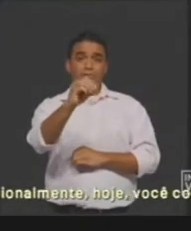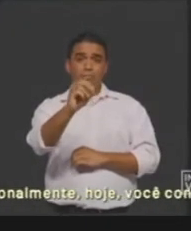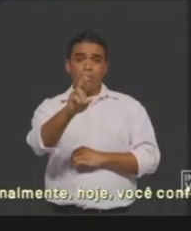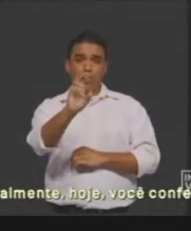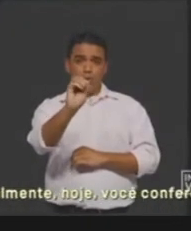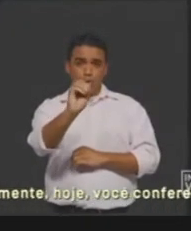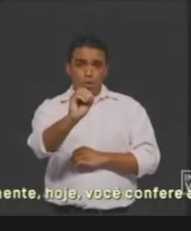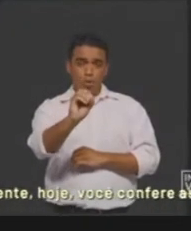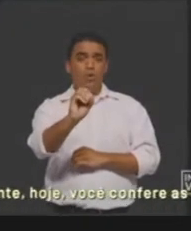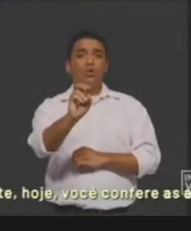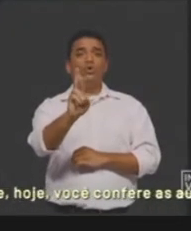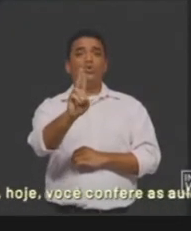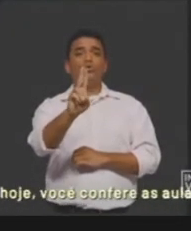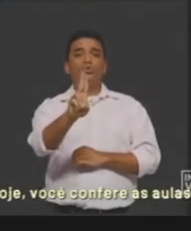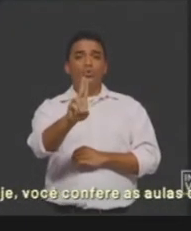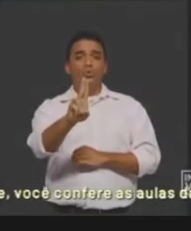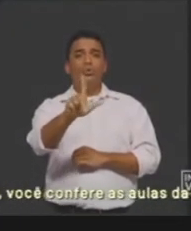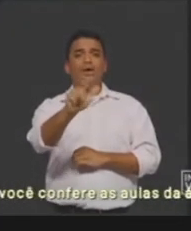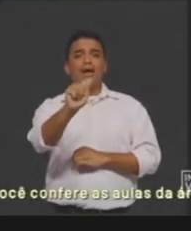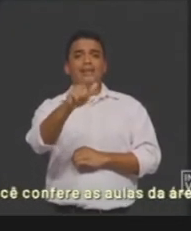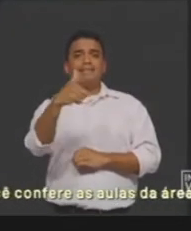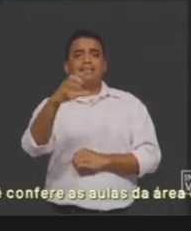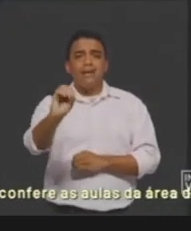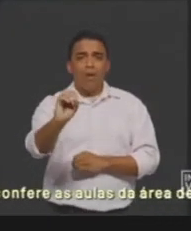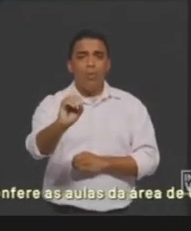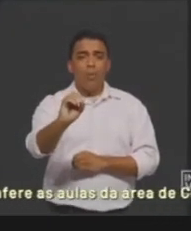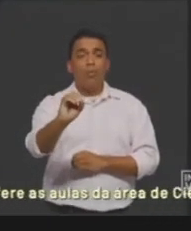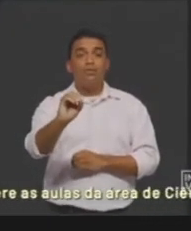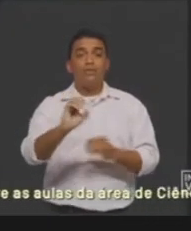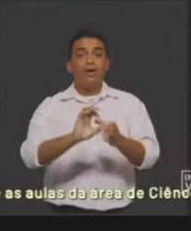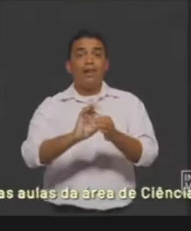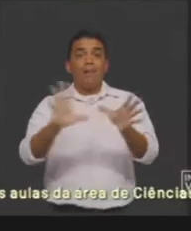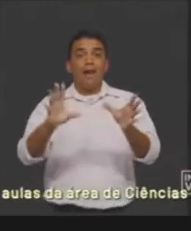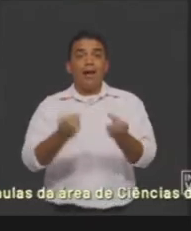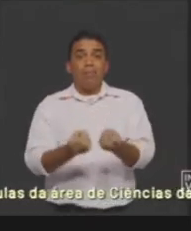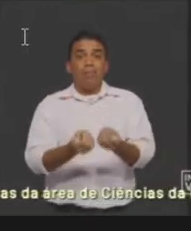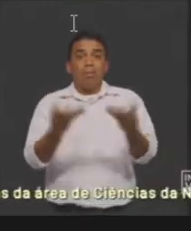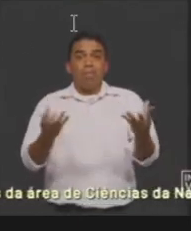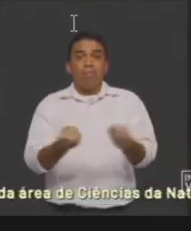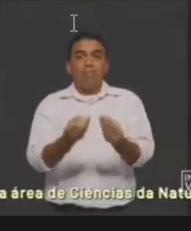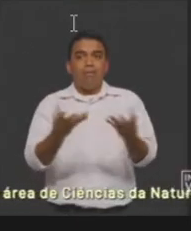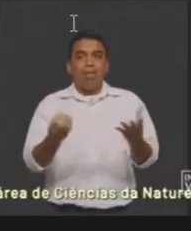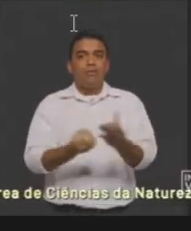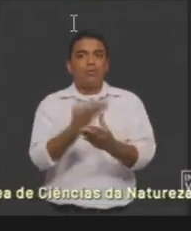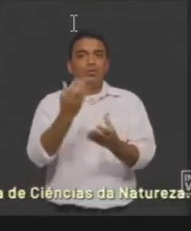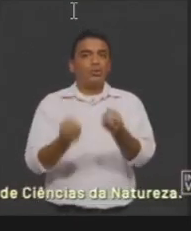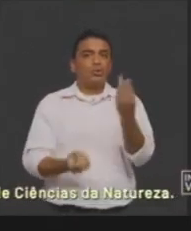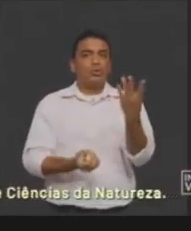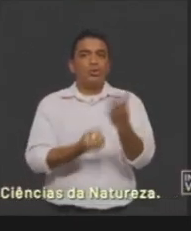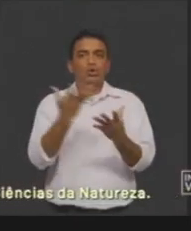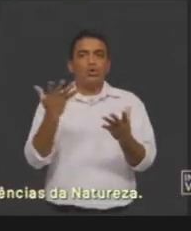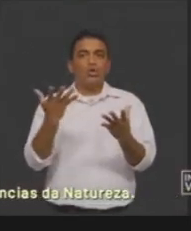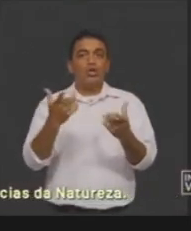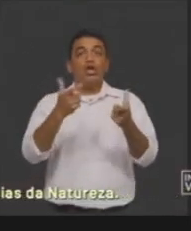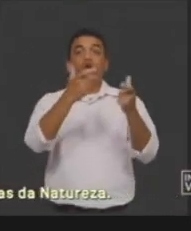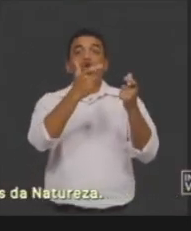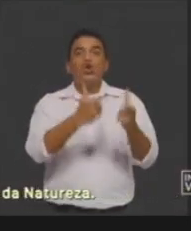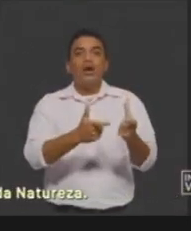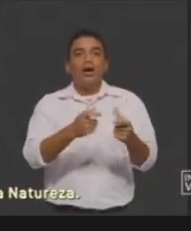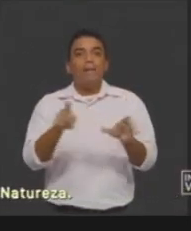forma esporos. E esses esporos vão ser liberados e vão germinar quando encontrarem um ambiente